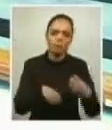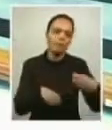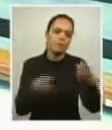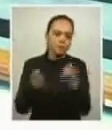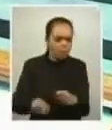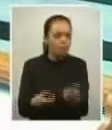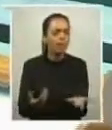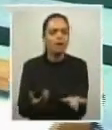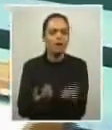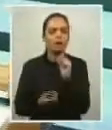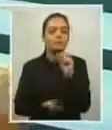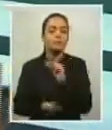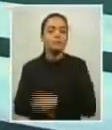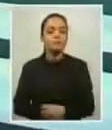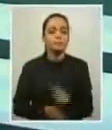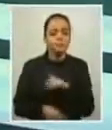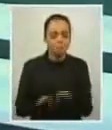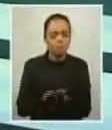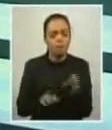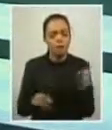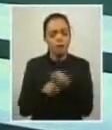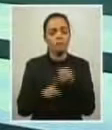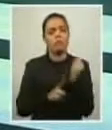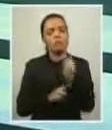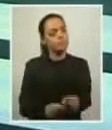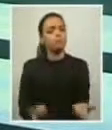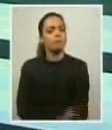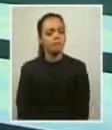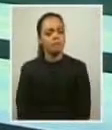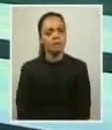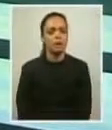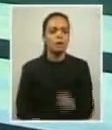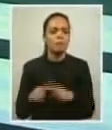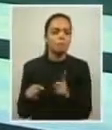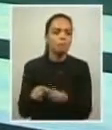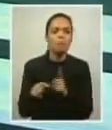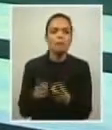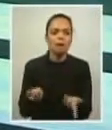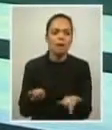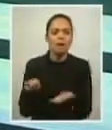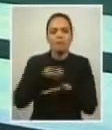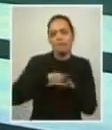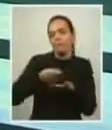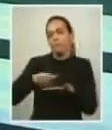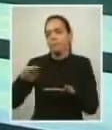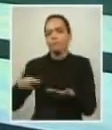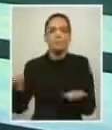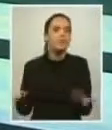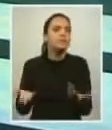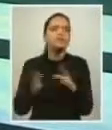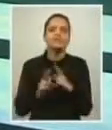e por causa disso ele é luta simbólica é porque caricatura o